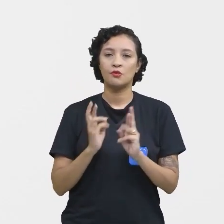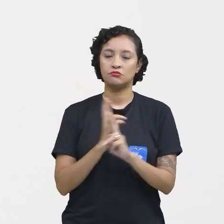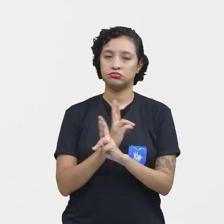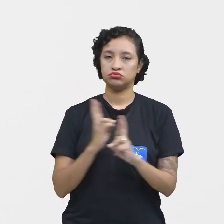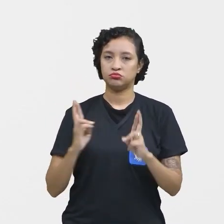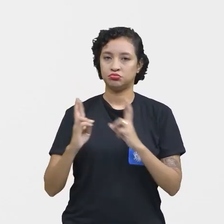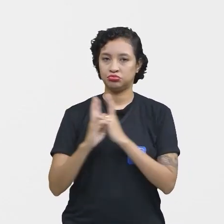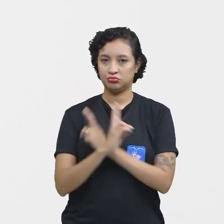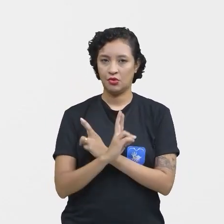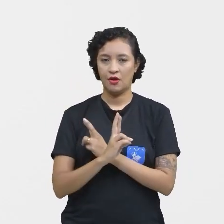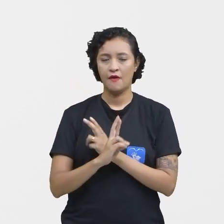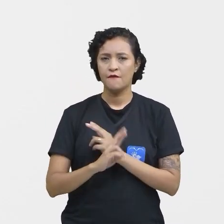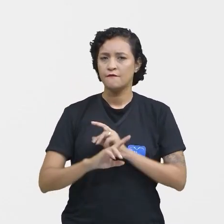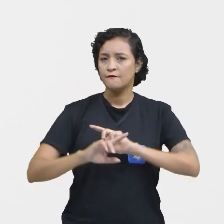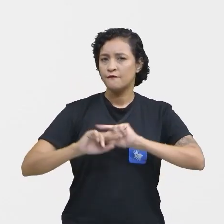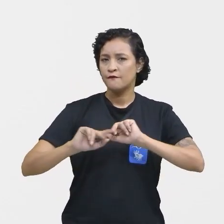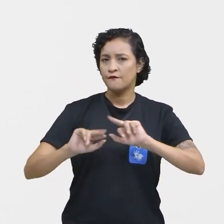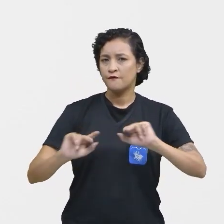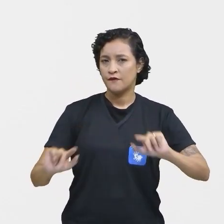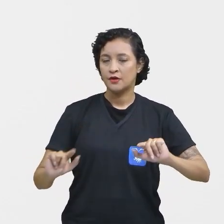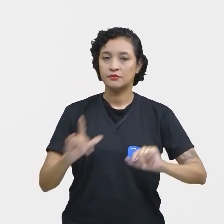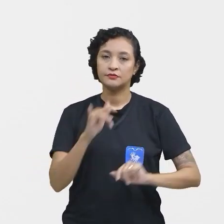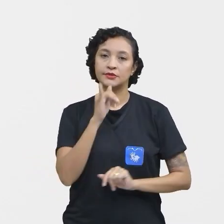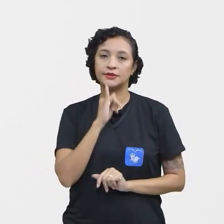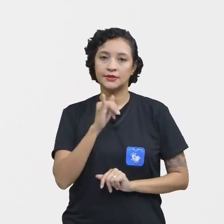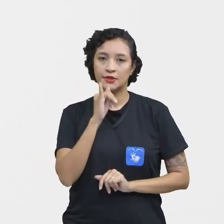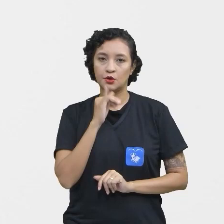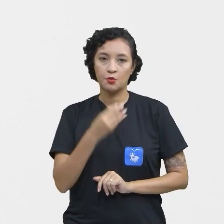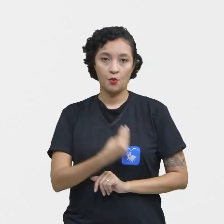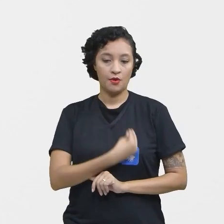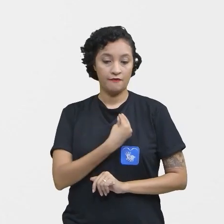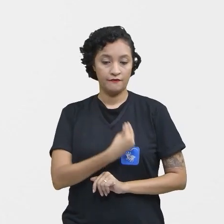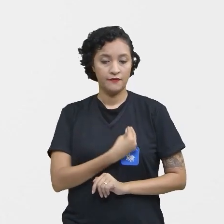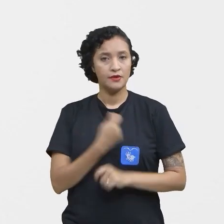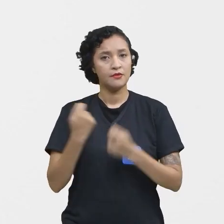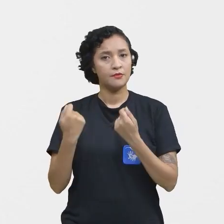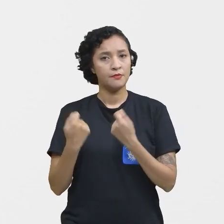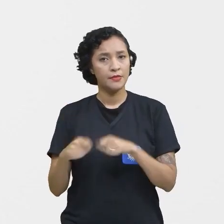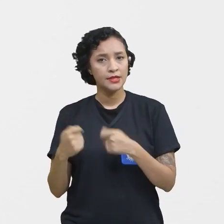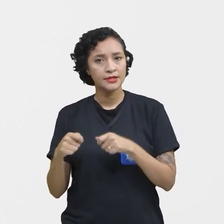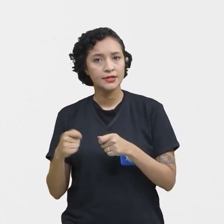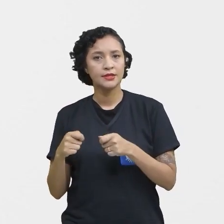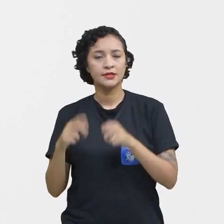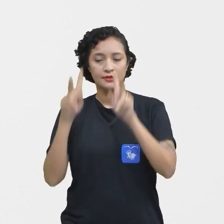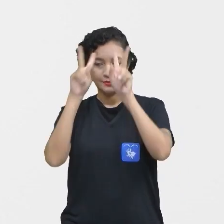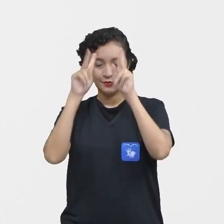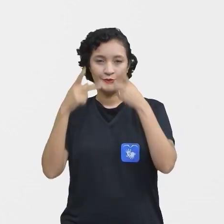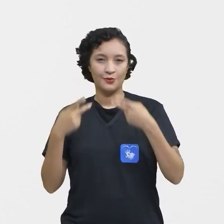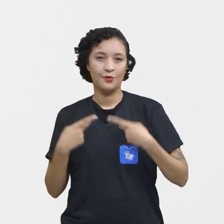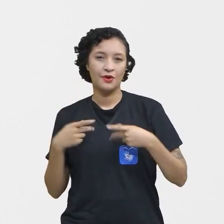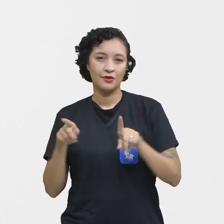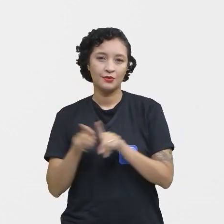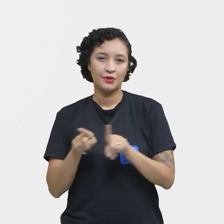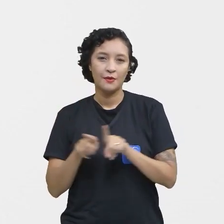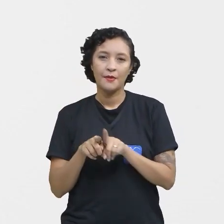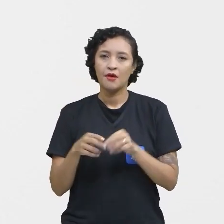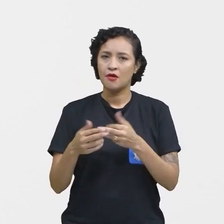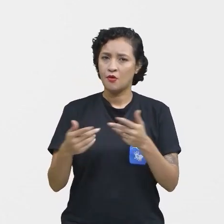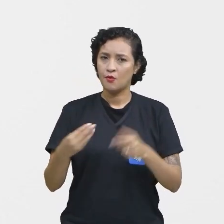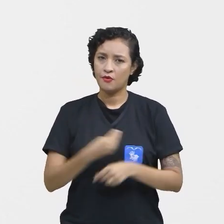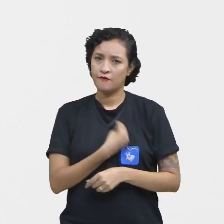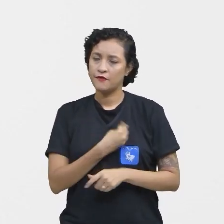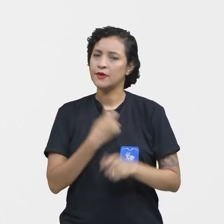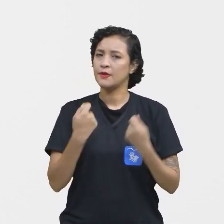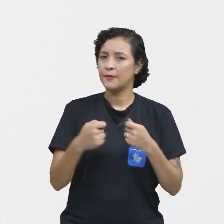só uma. Os seres vivos precisam de energia encontrada nos alimentos para crescer, desenvolver e se reproduzir. Existem